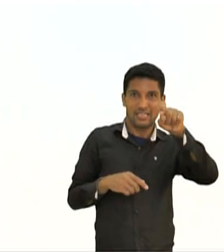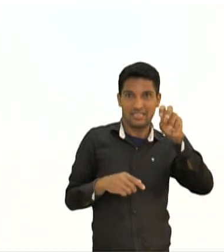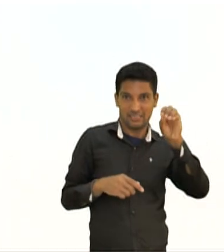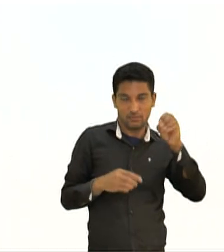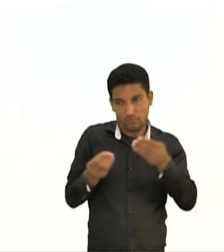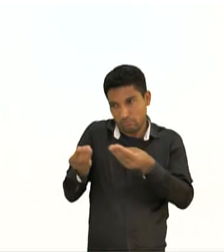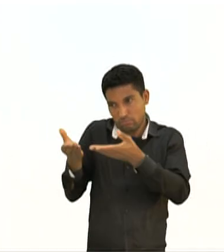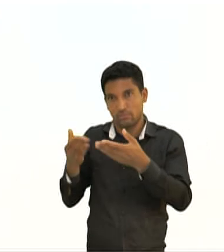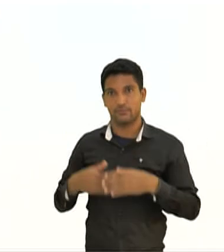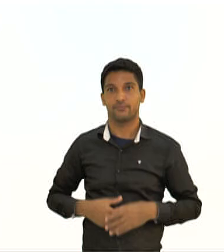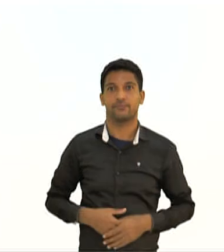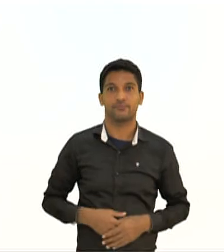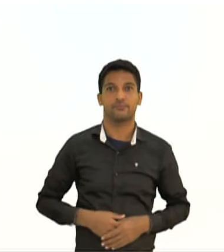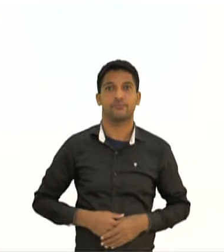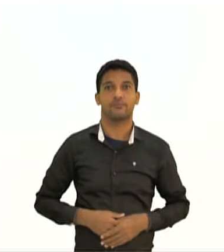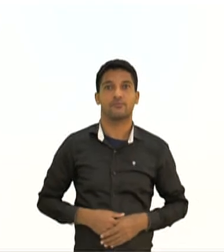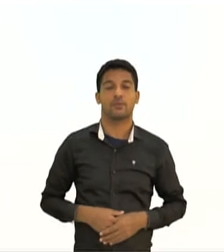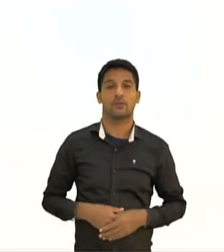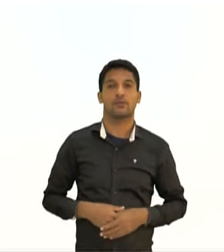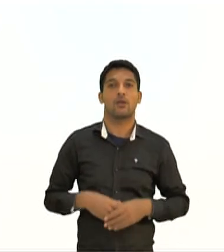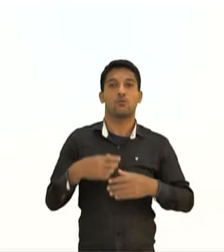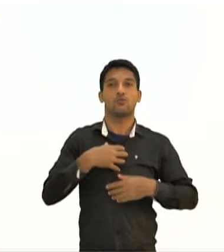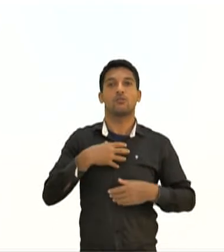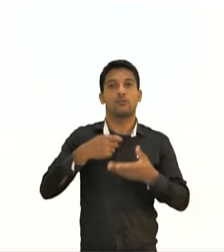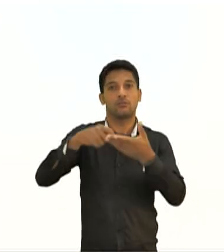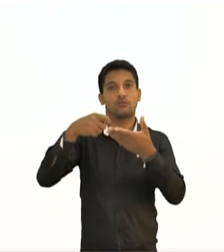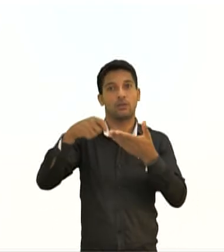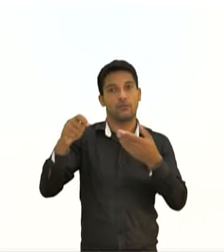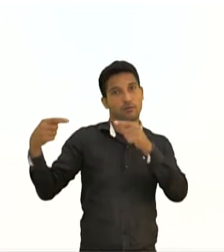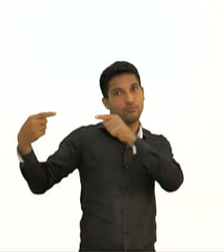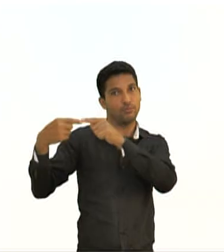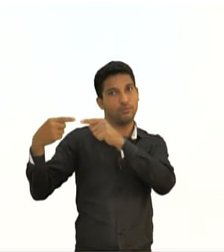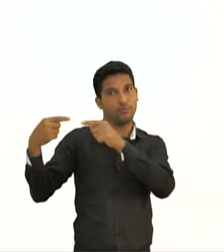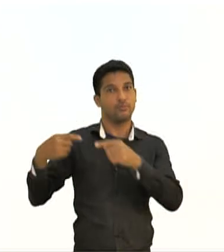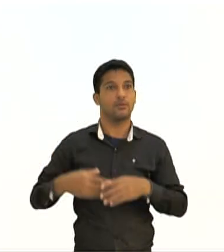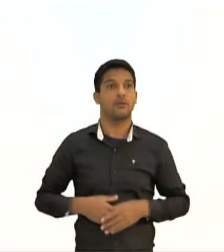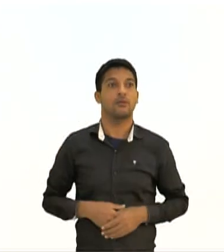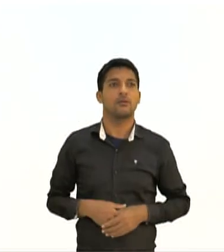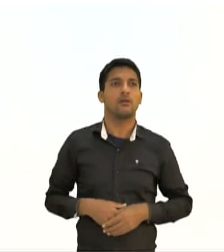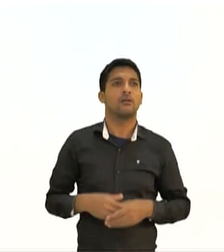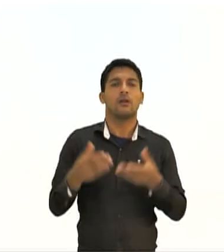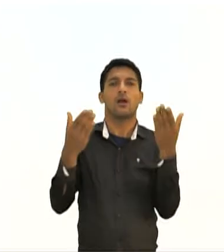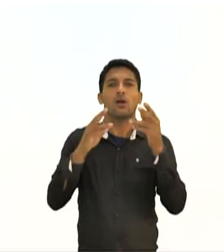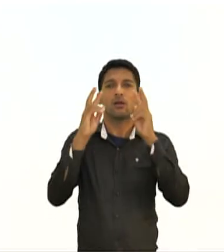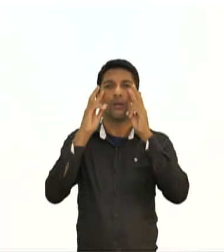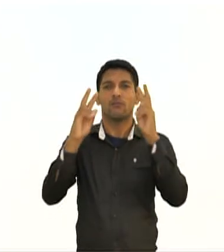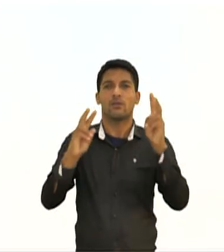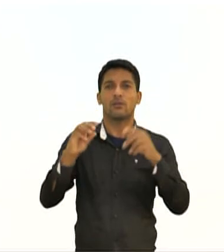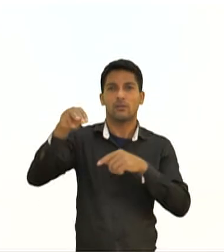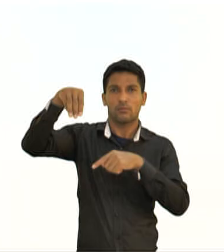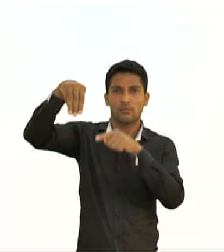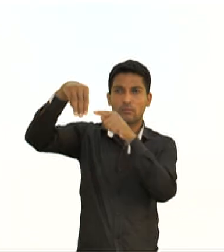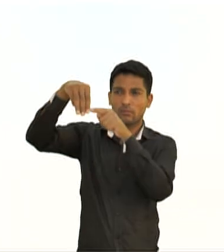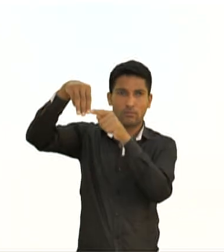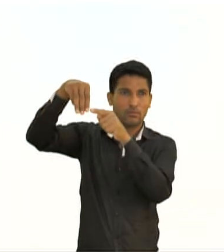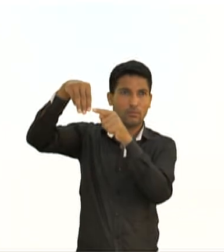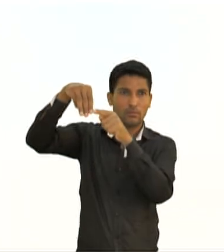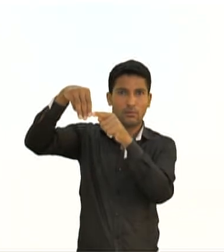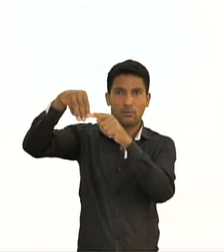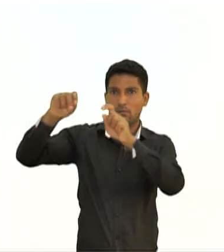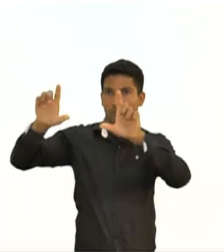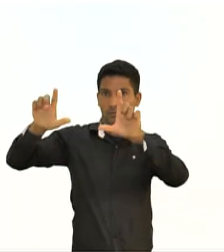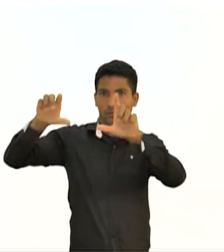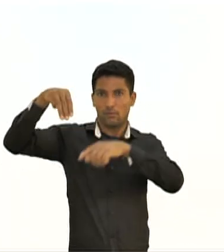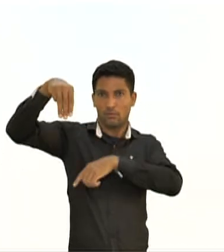comunicação, né? Mais antiga, mais arcaica? Seria um meio de comunicação bem utilizado na contemporaneidade, o